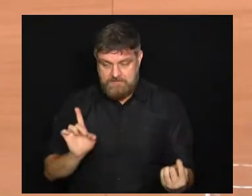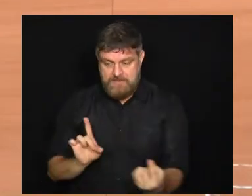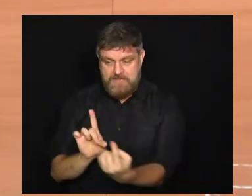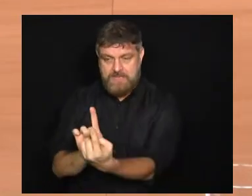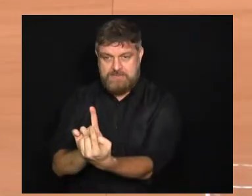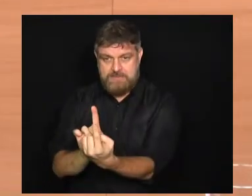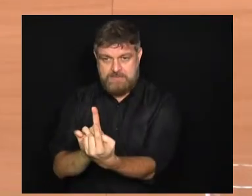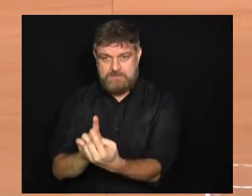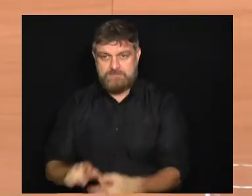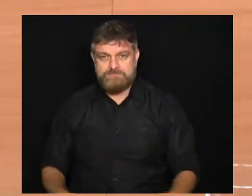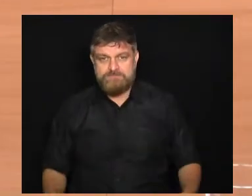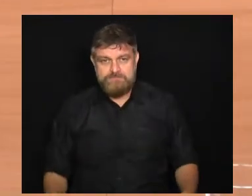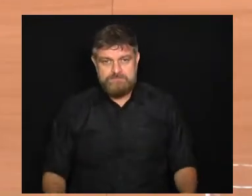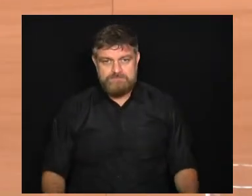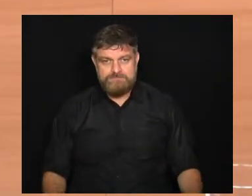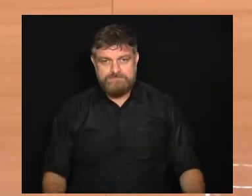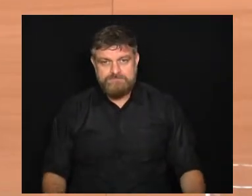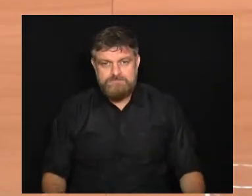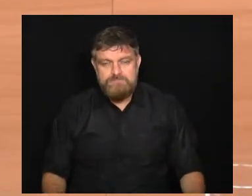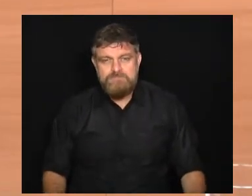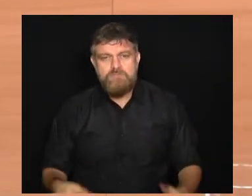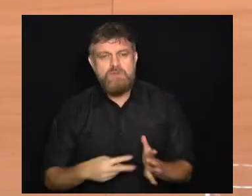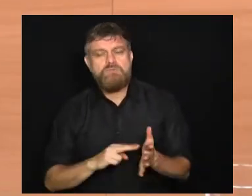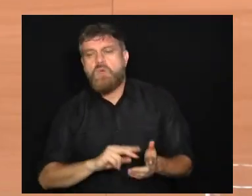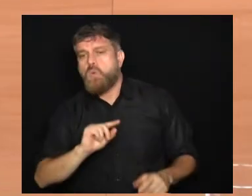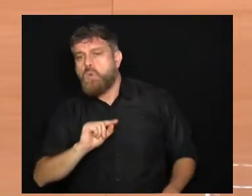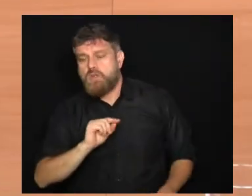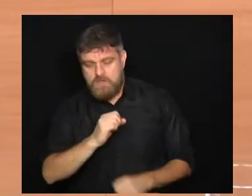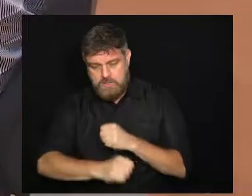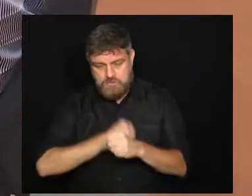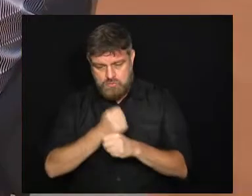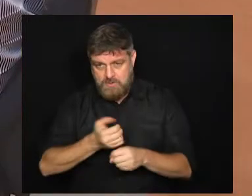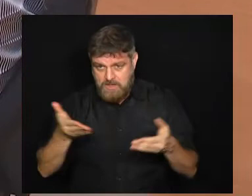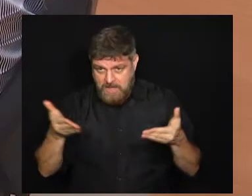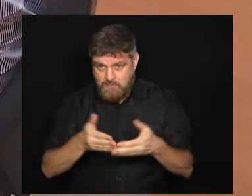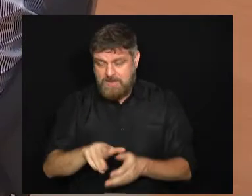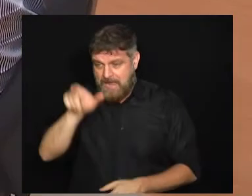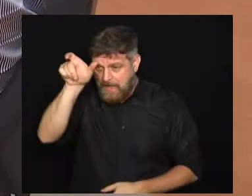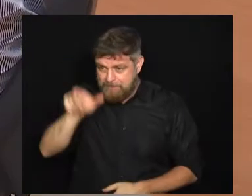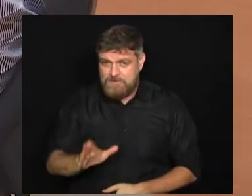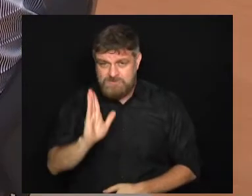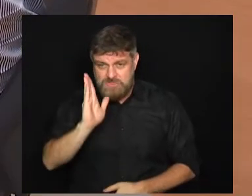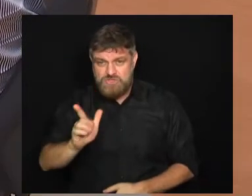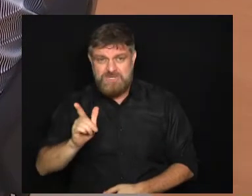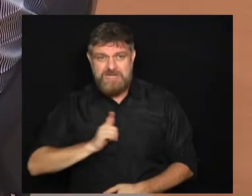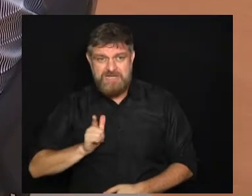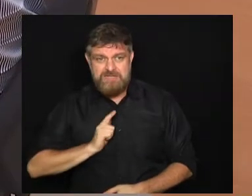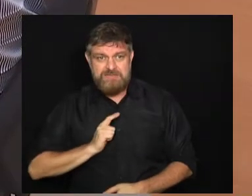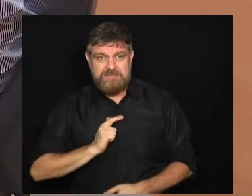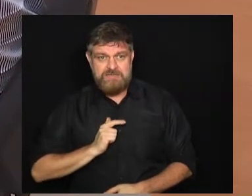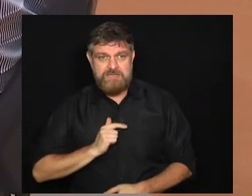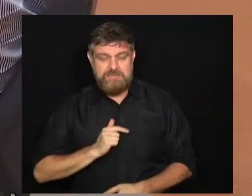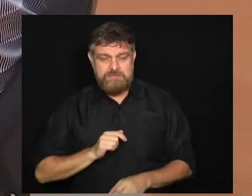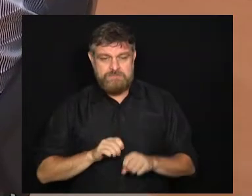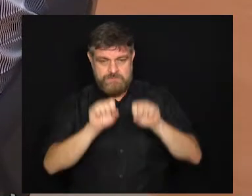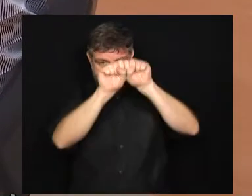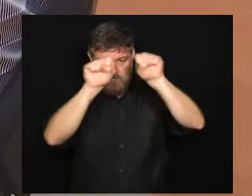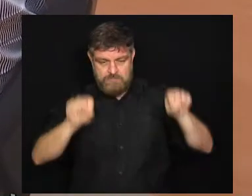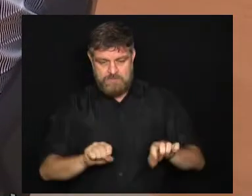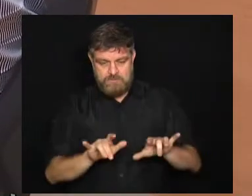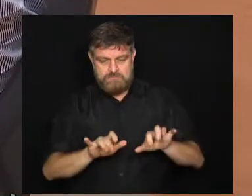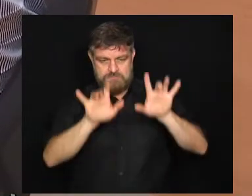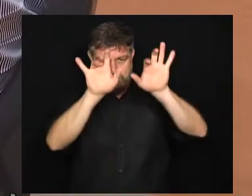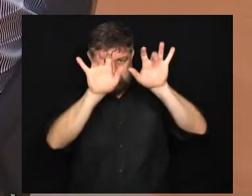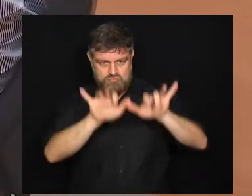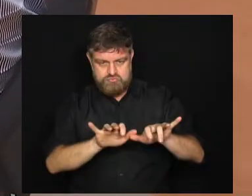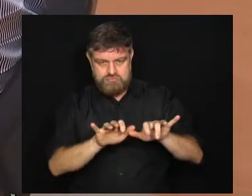fora do local inicial. Quer dizer que esse ano o indivíduo já vai ter o exame dele colocado no sistema e vai dar para o cara que for na UPA